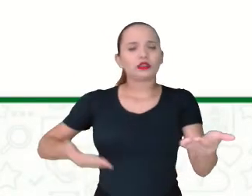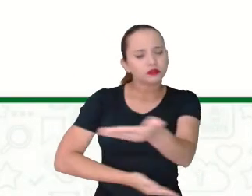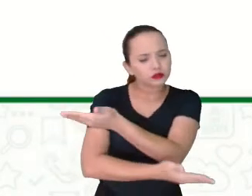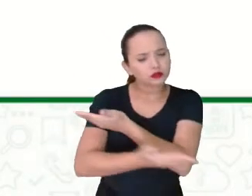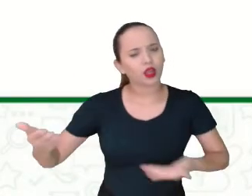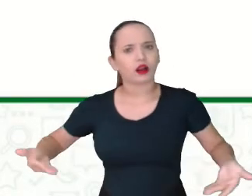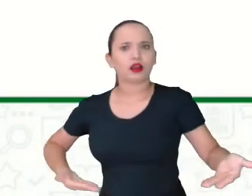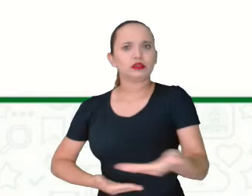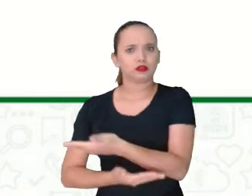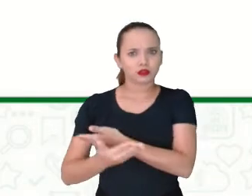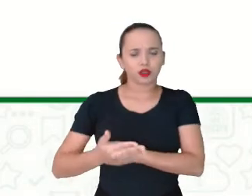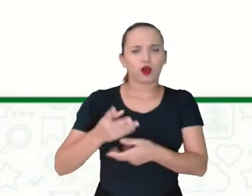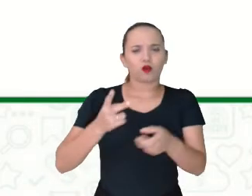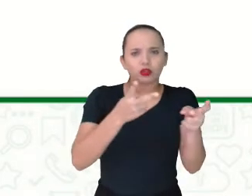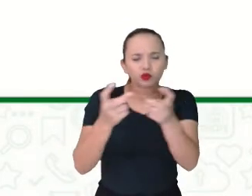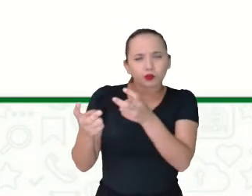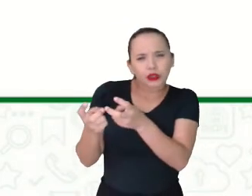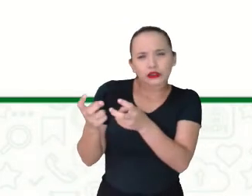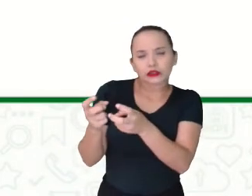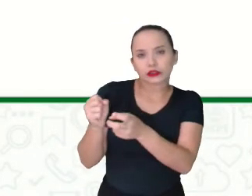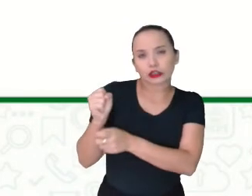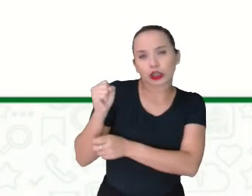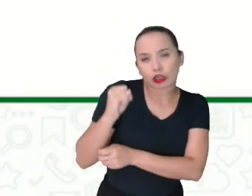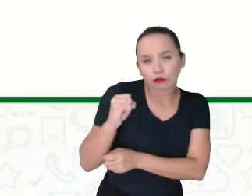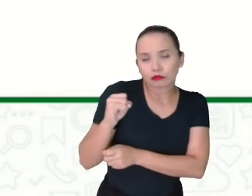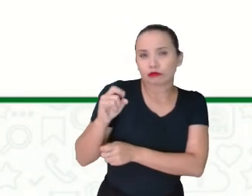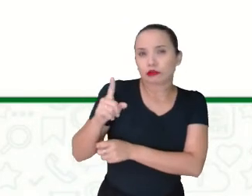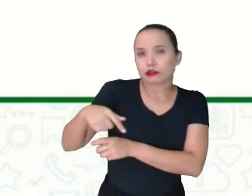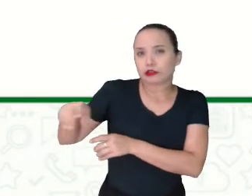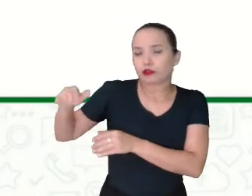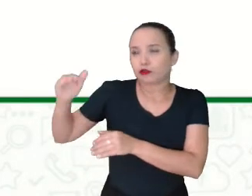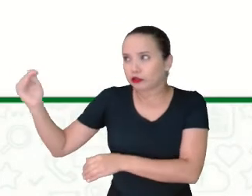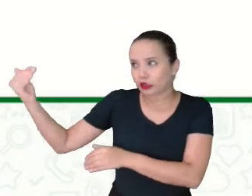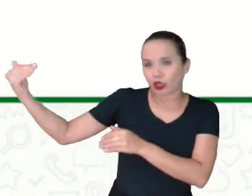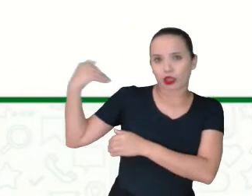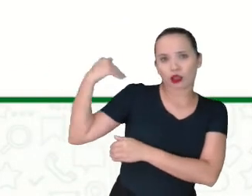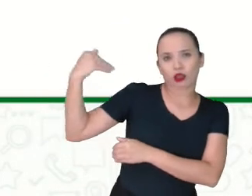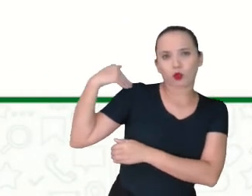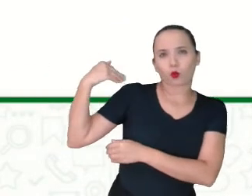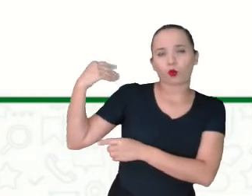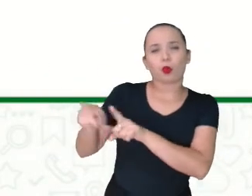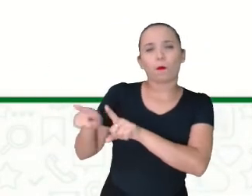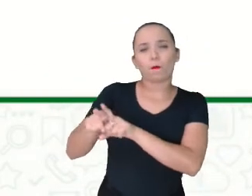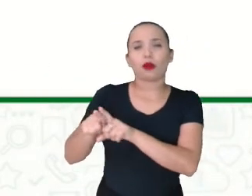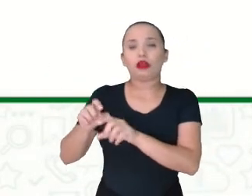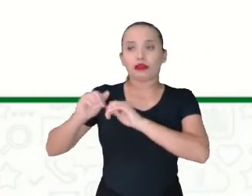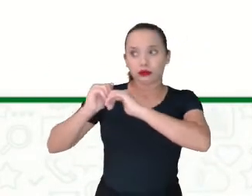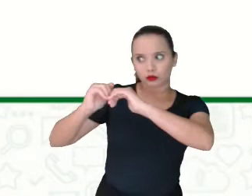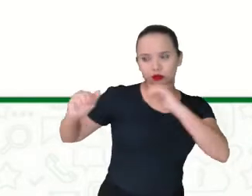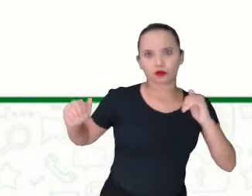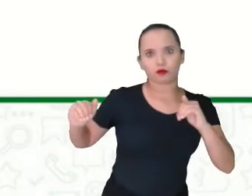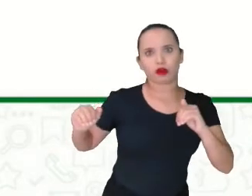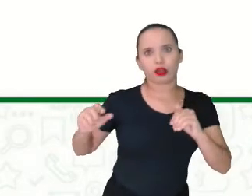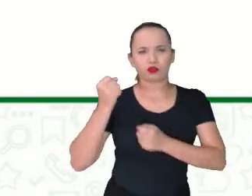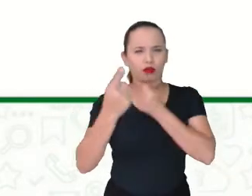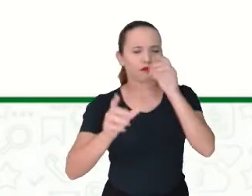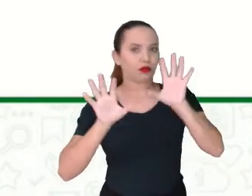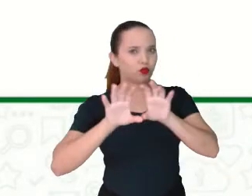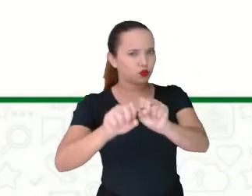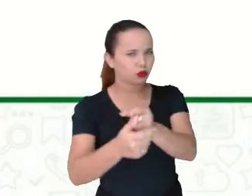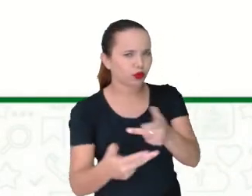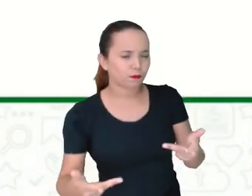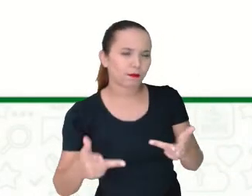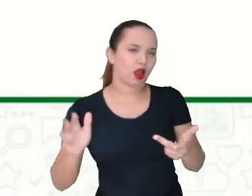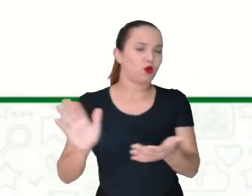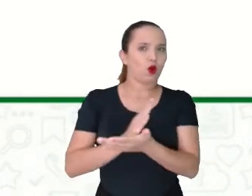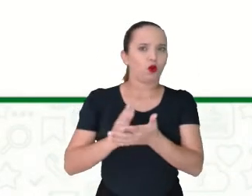faz com que eles percebam ameaças, faz com que eles se afastem dessas ameaças, né? No caso de um animal, ele sente